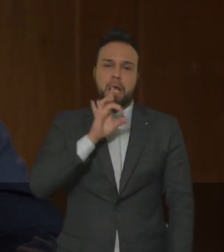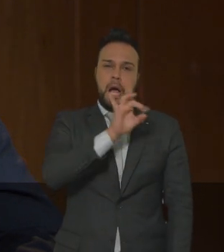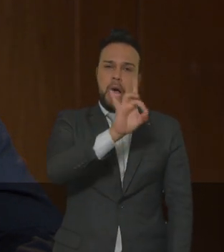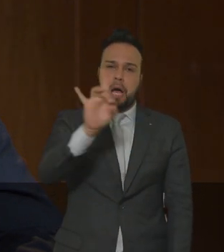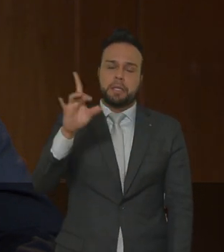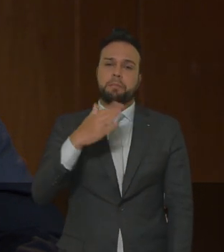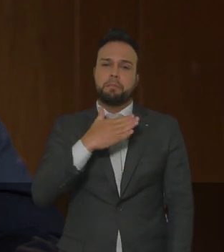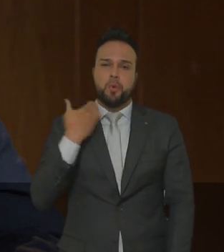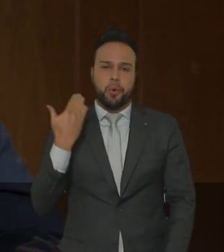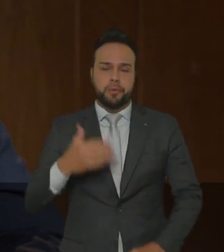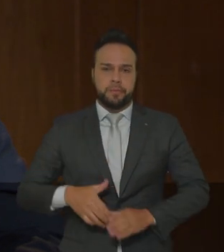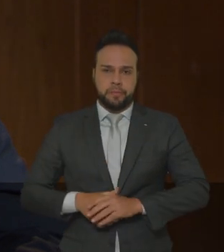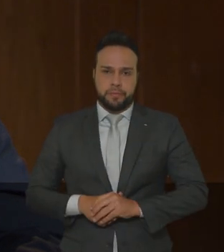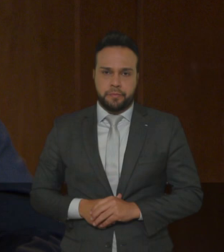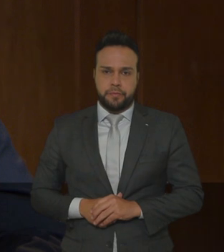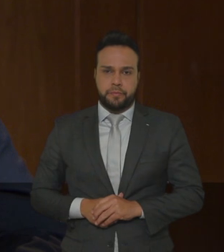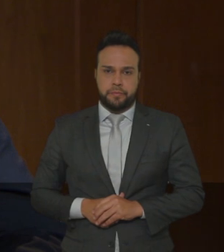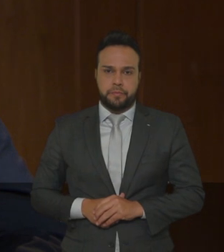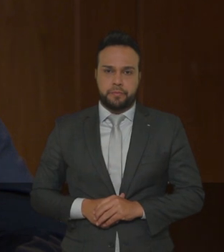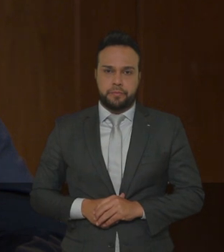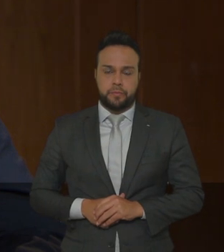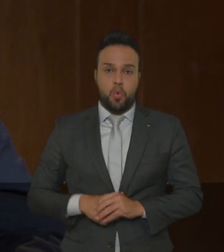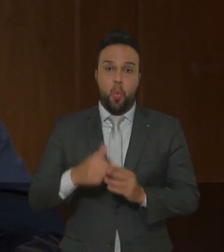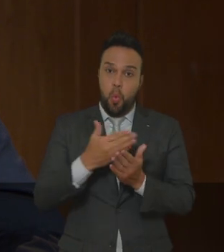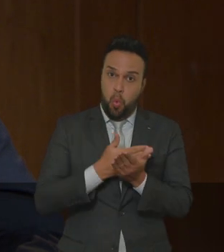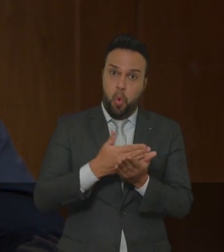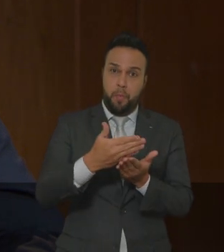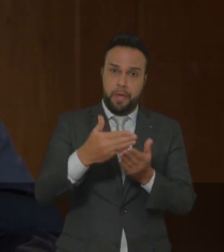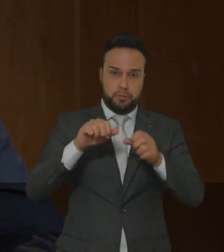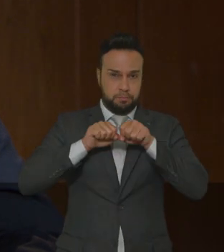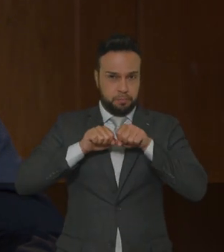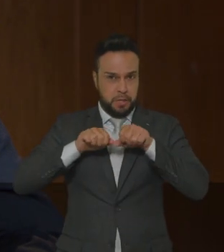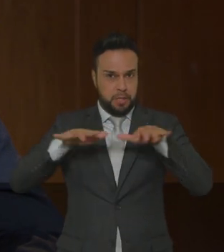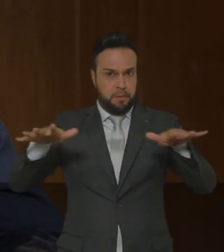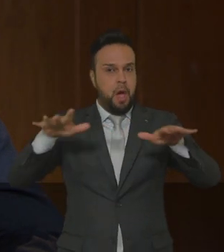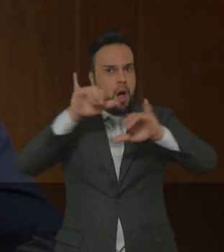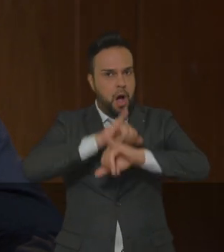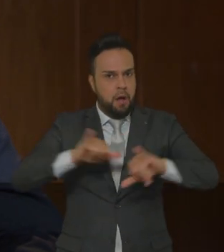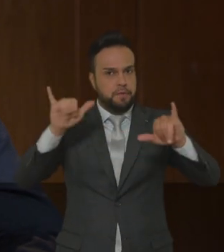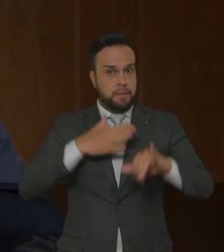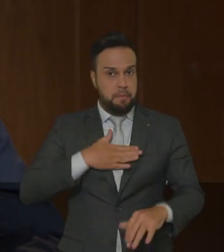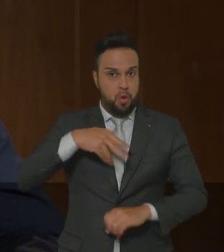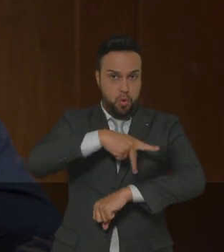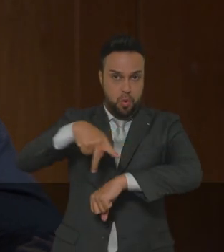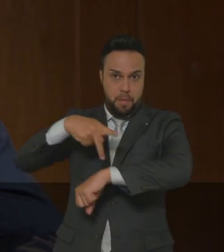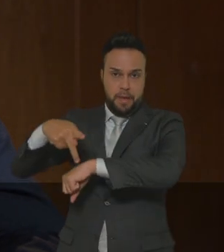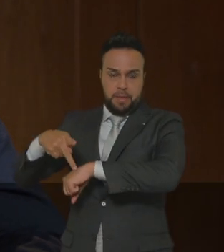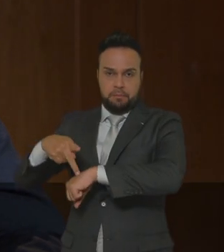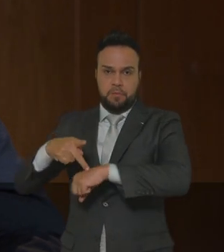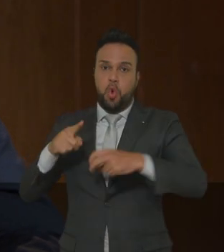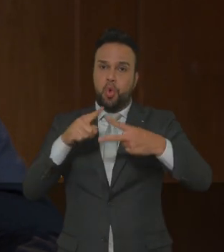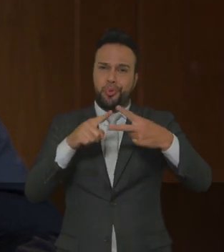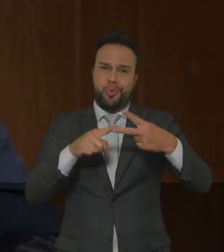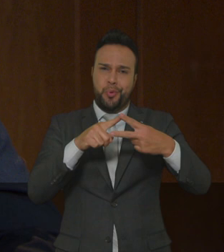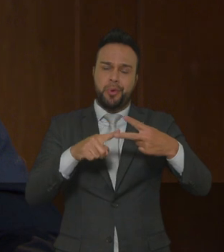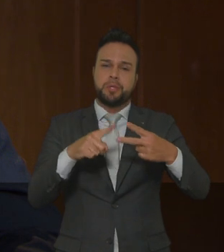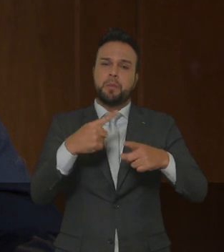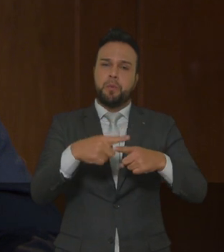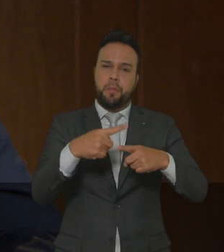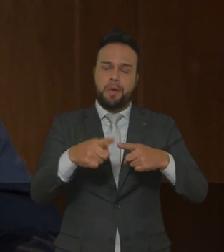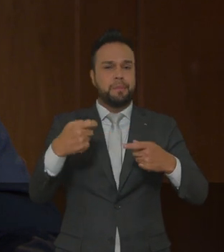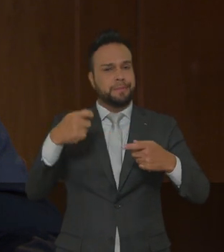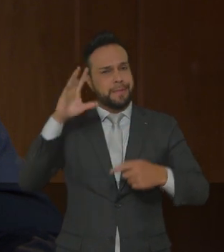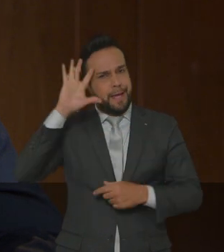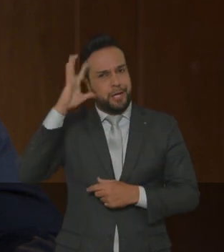lamentar cada morte ocorrida desde o princípio alertei em meu país que tínhamos dois